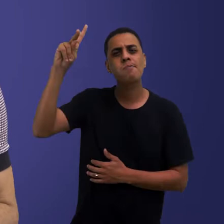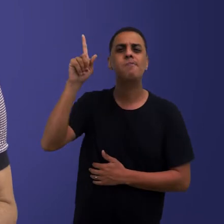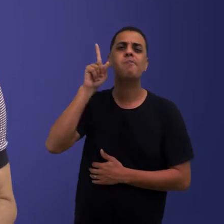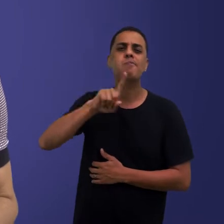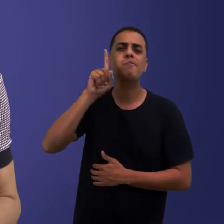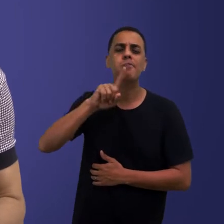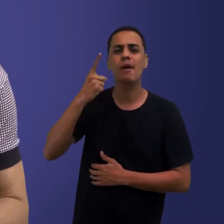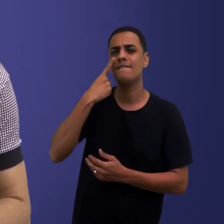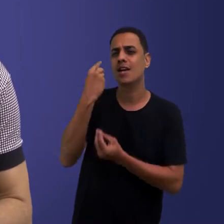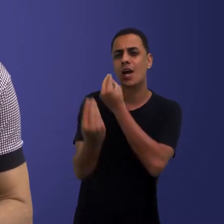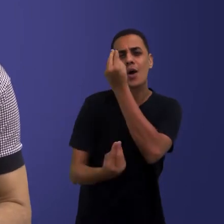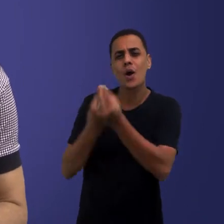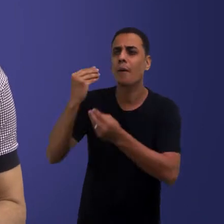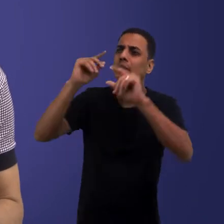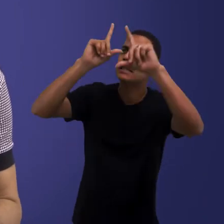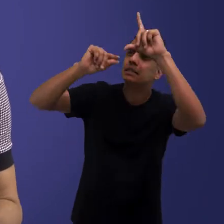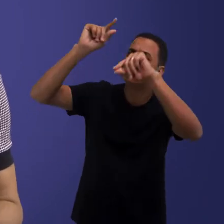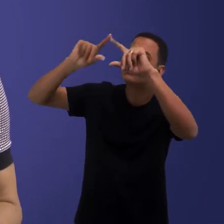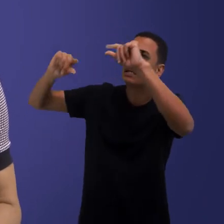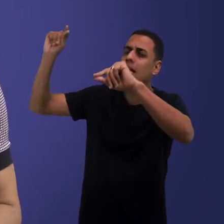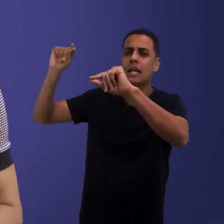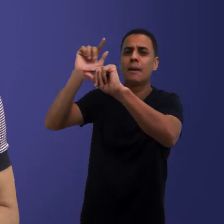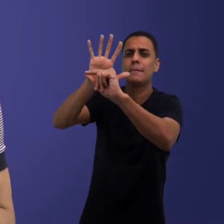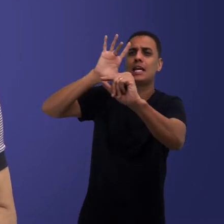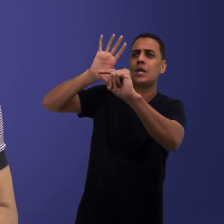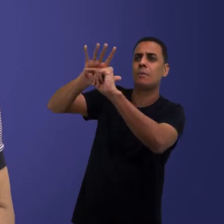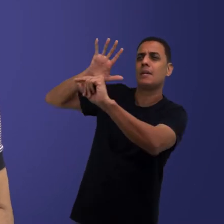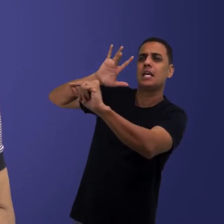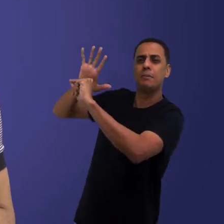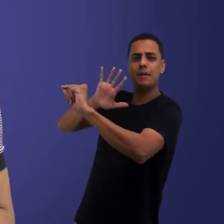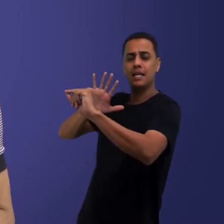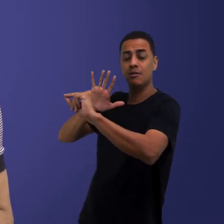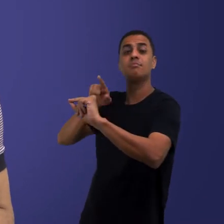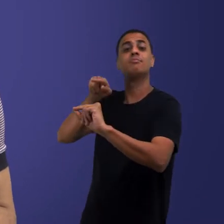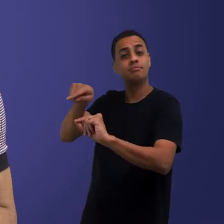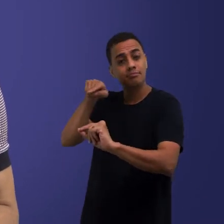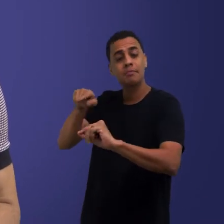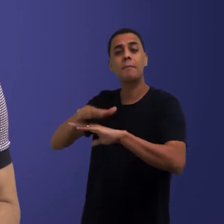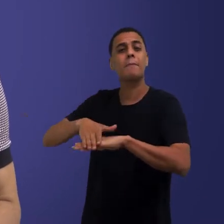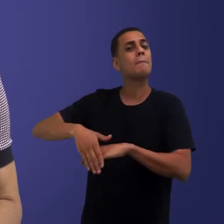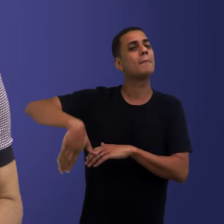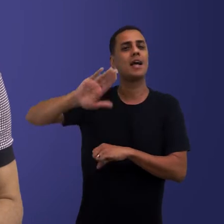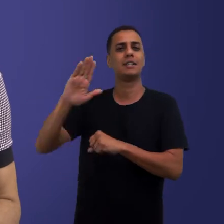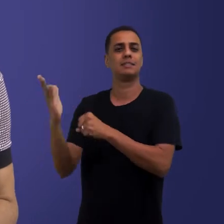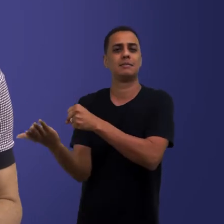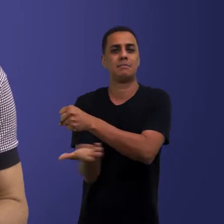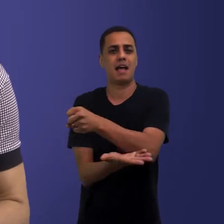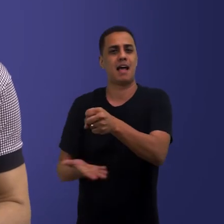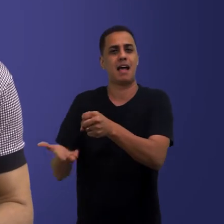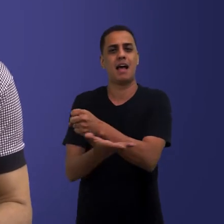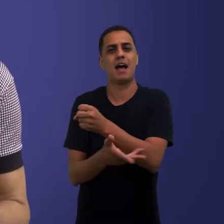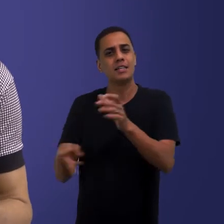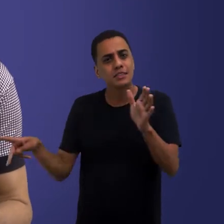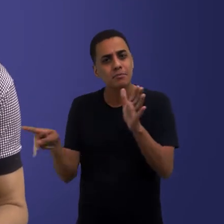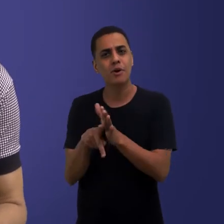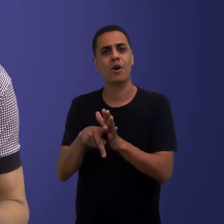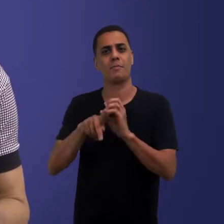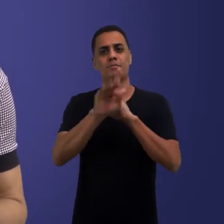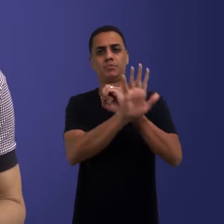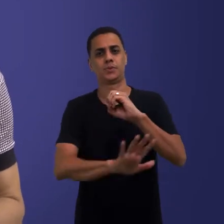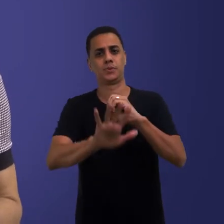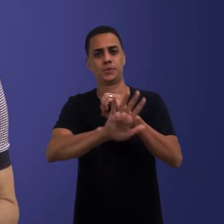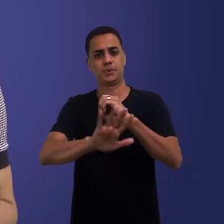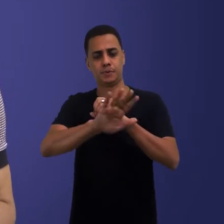do Harvard College, nos Estados Unidos, e estudou a posição e o brilho de milhares de estrelas, constituindo-se um dos